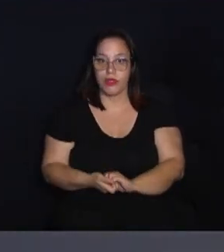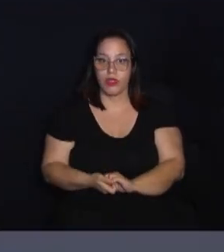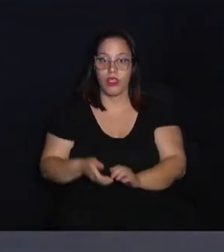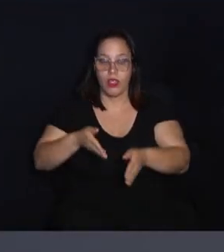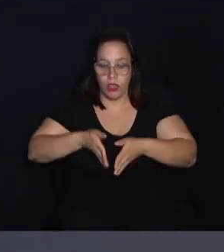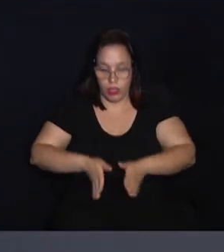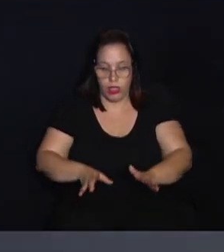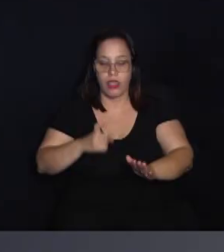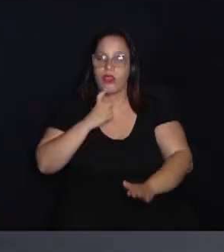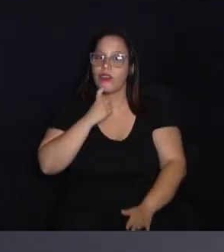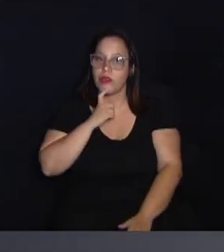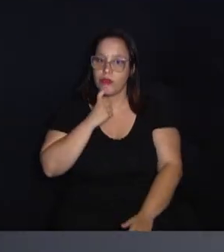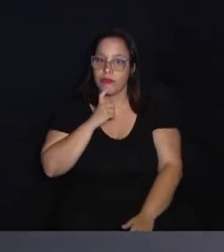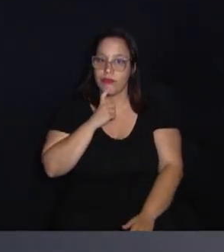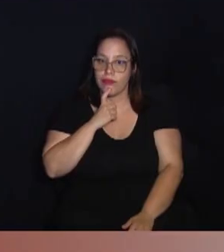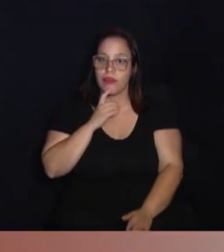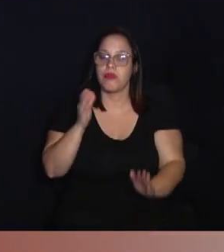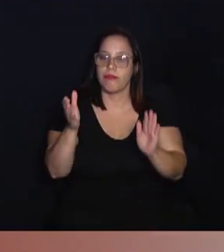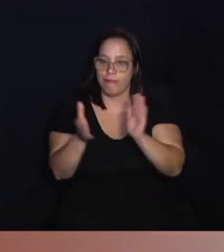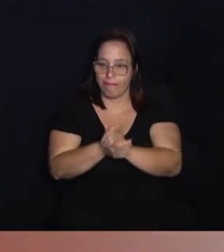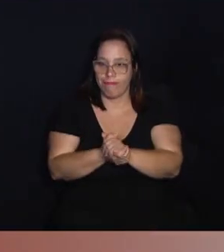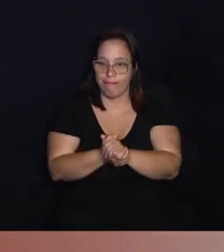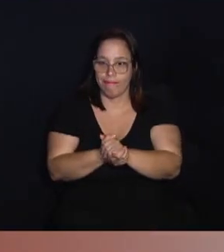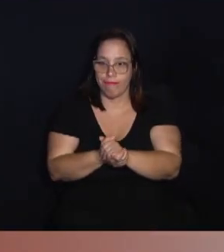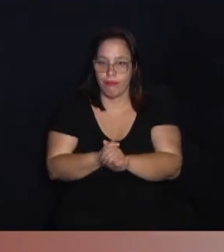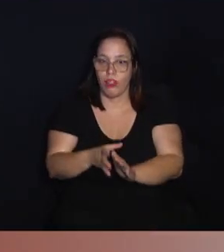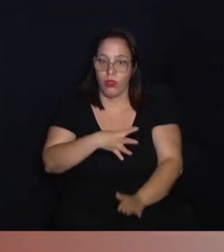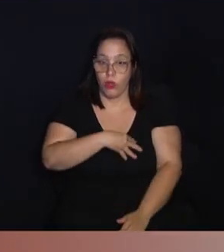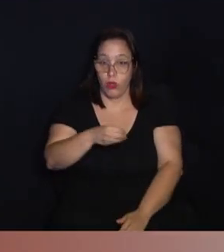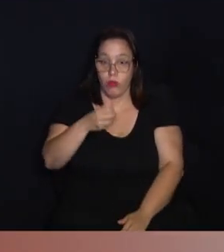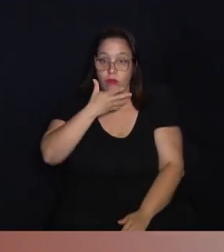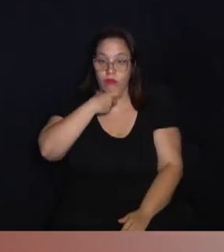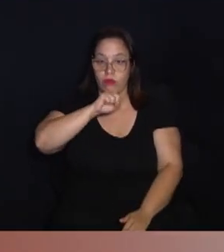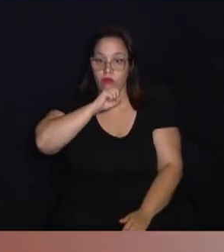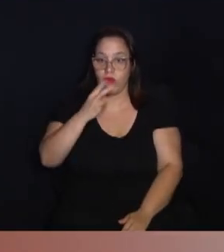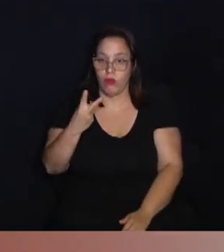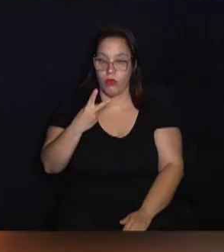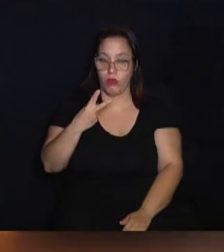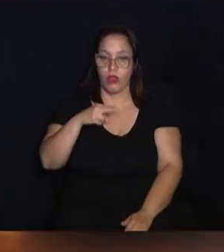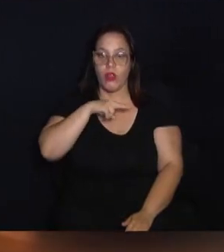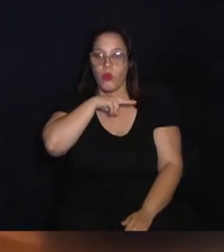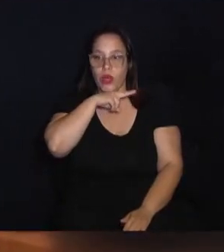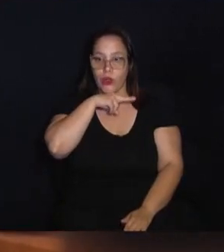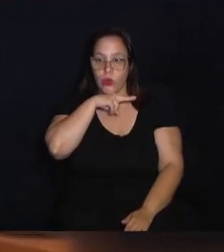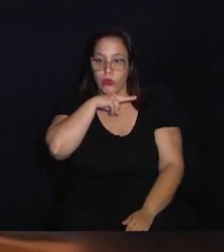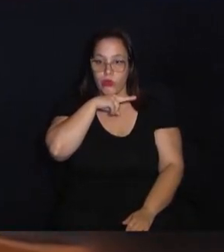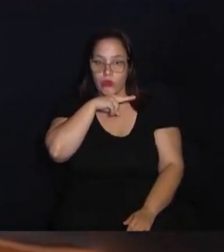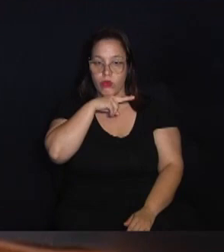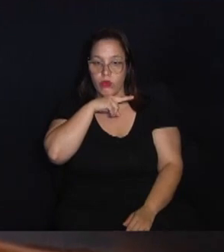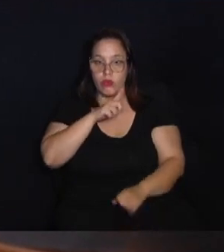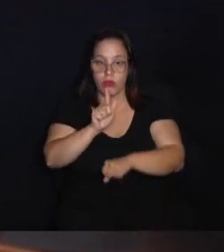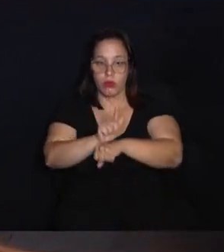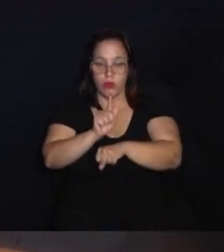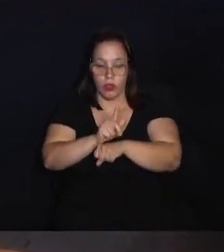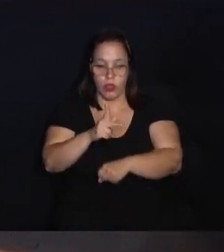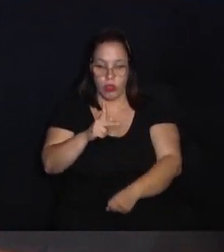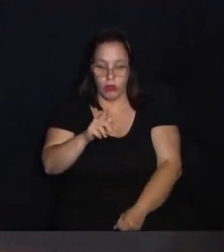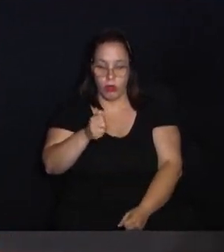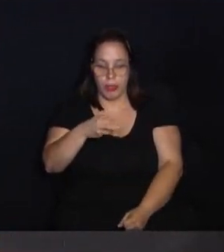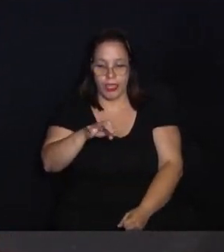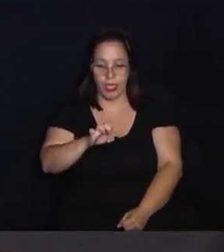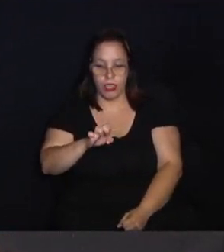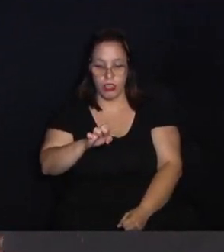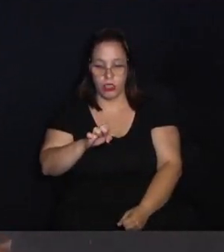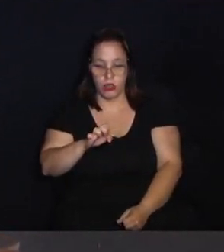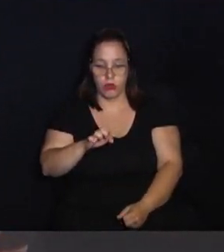em Campinas, é casado, pai de 2 filhos e tem um neto. É formado em Publicidade e Propaganda,